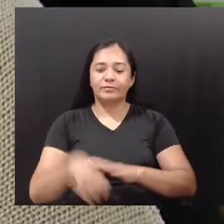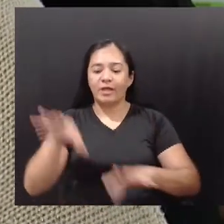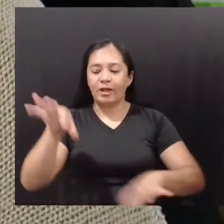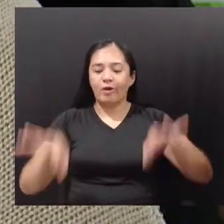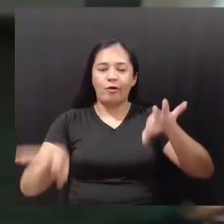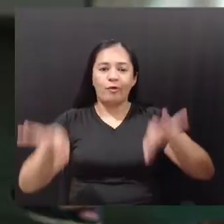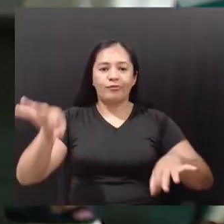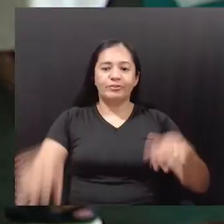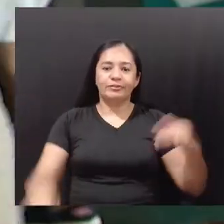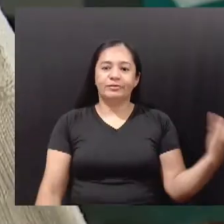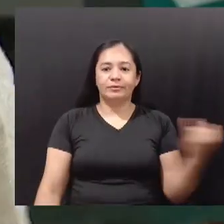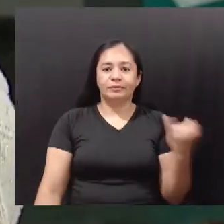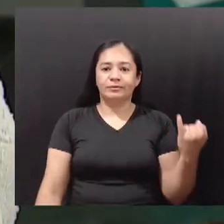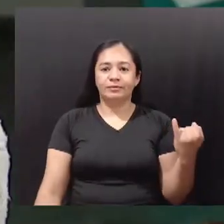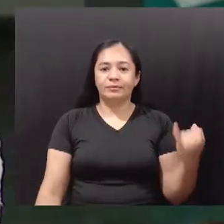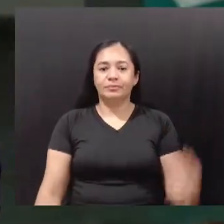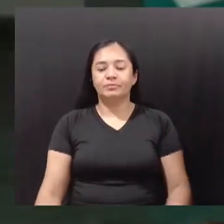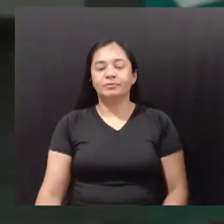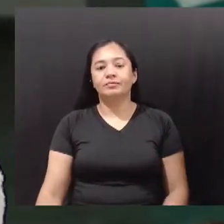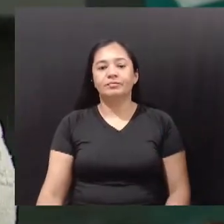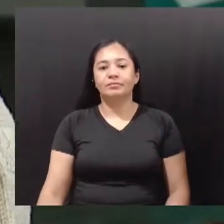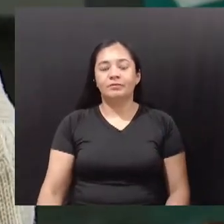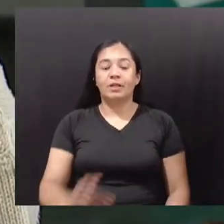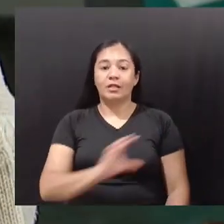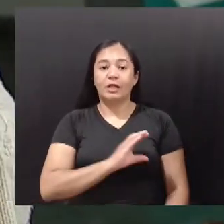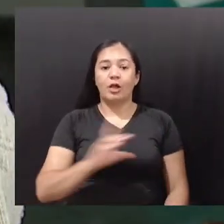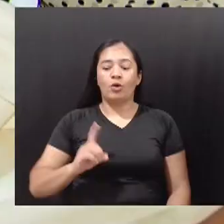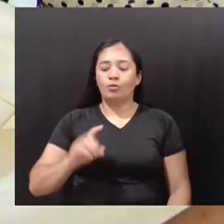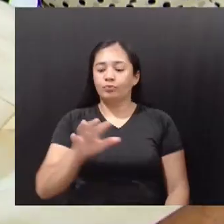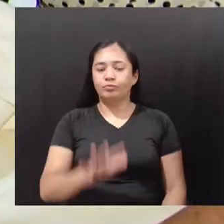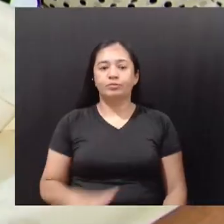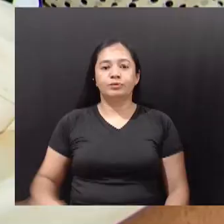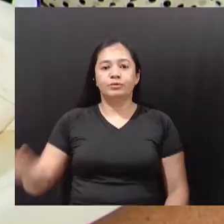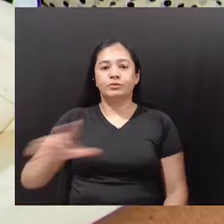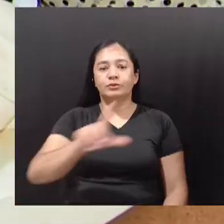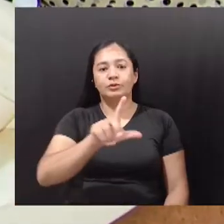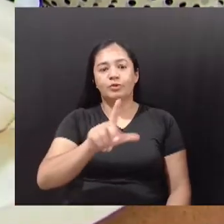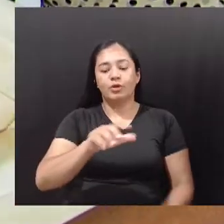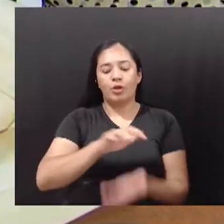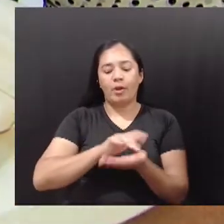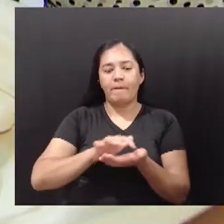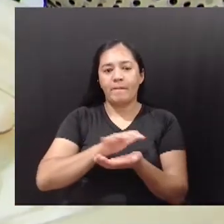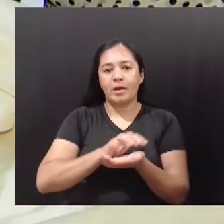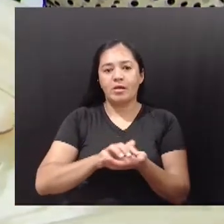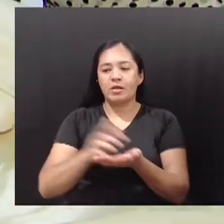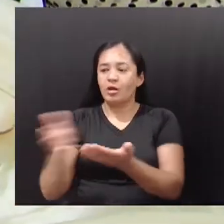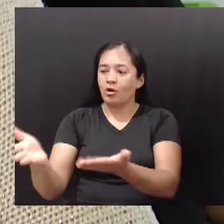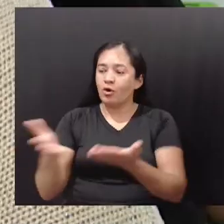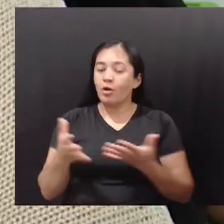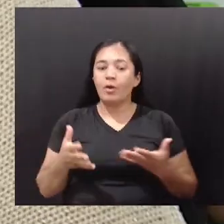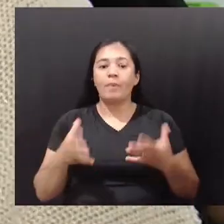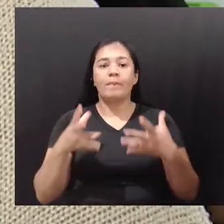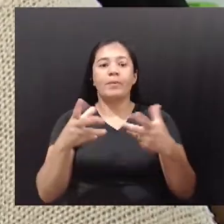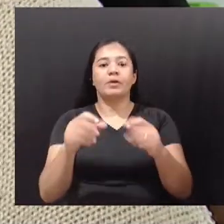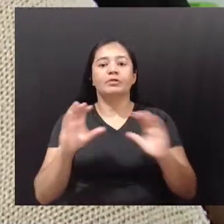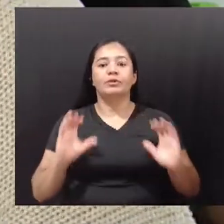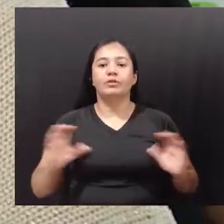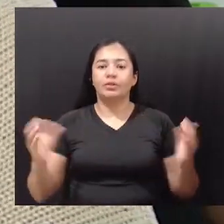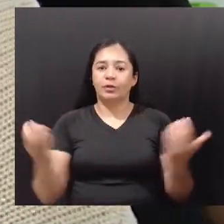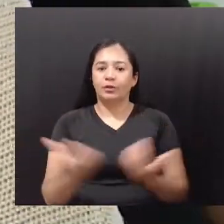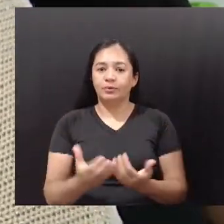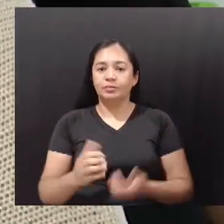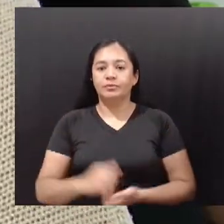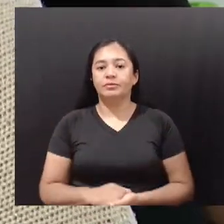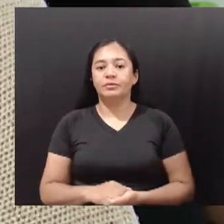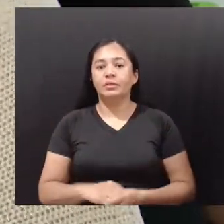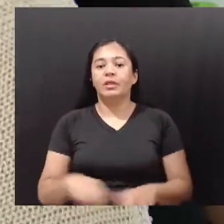nesse sentido. A coordenadora geral do Luiz Braille reforça que o convite é para toda a comunidade, incluindo as famílias